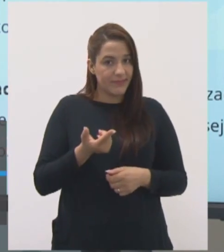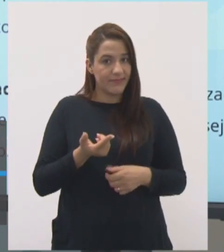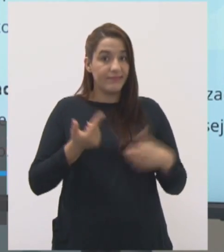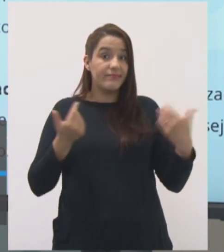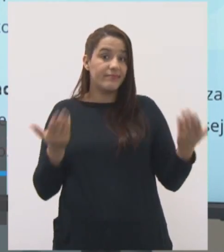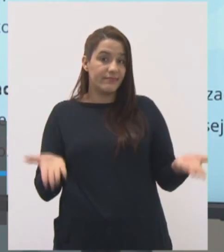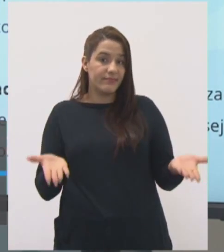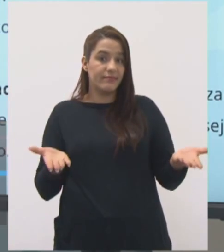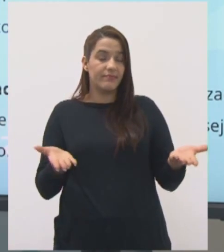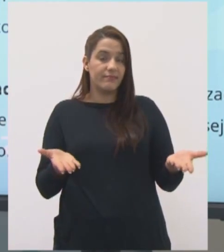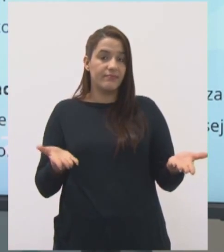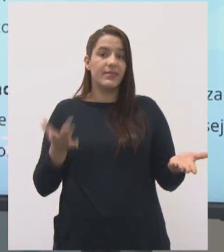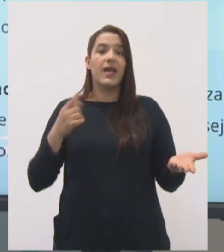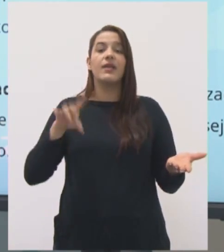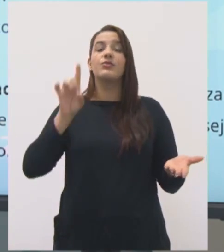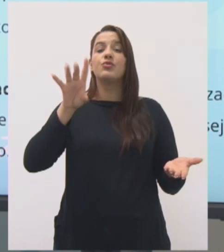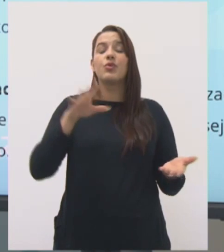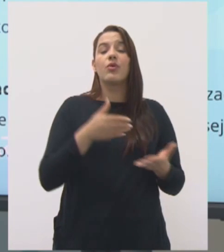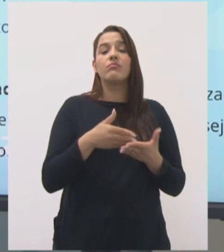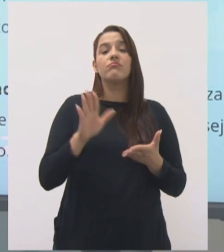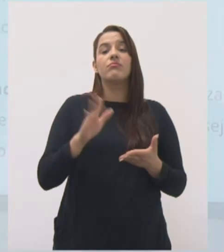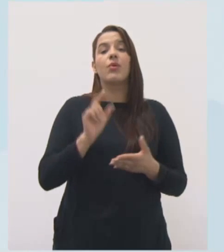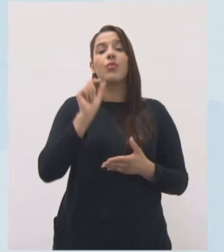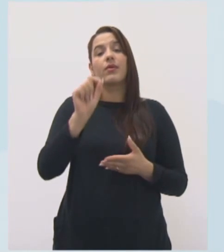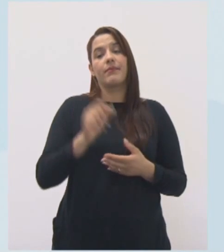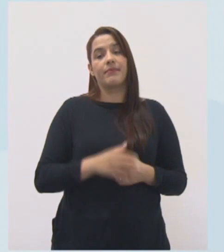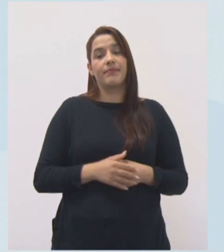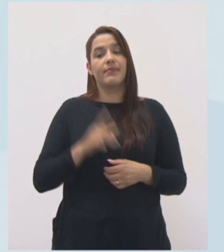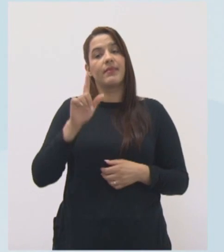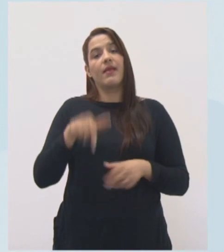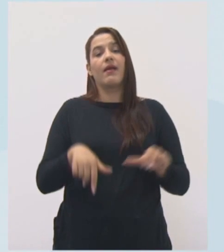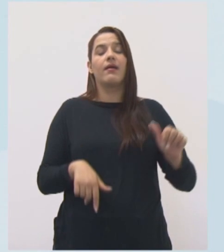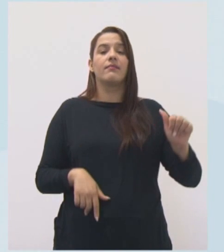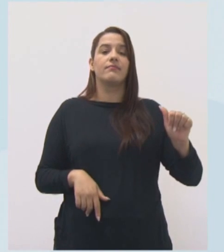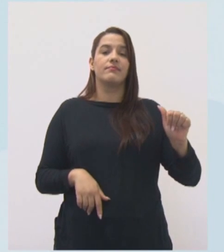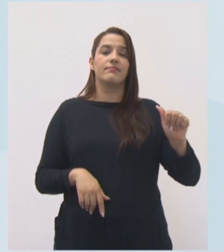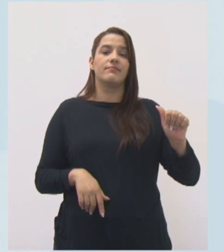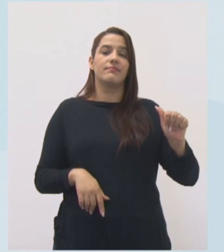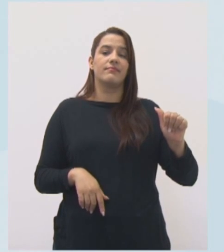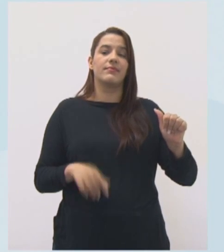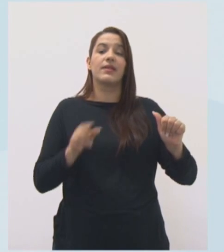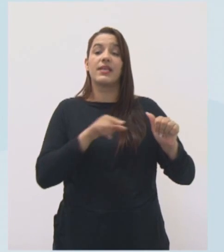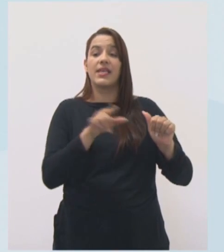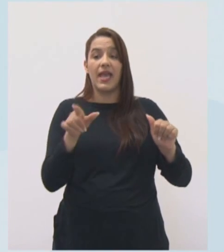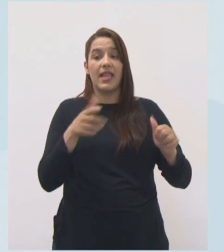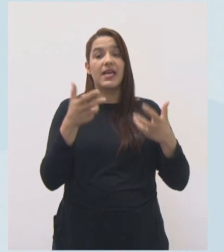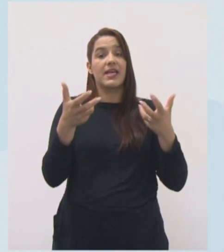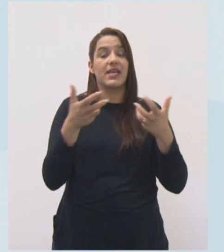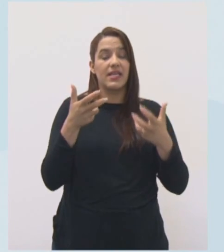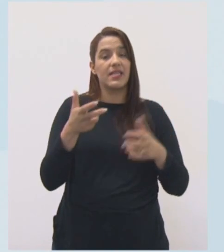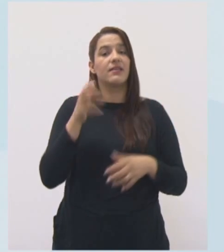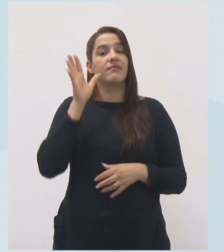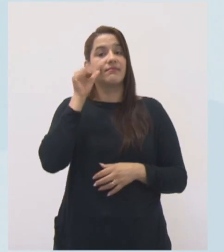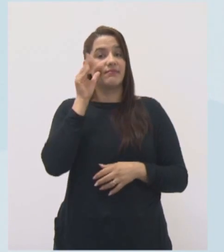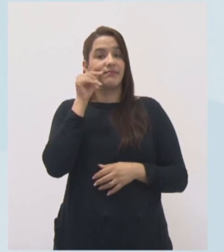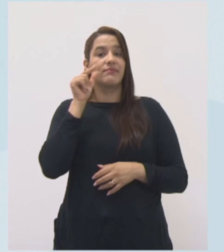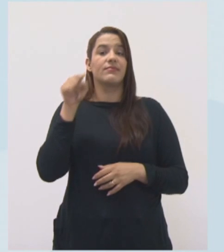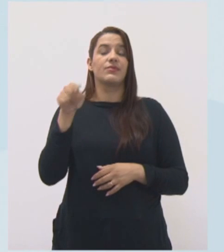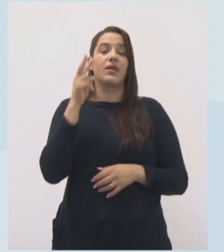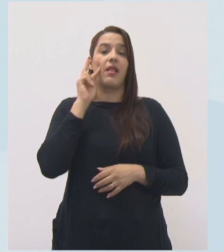correndo. E aí sobrou uma única alternativa. Que ela estava muito interessada naquilo que ela